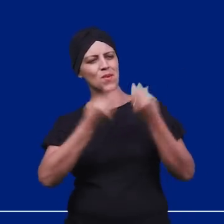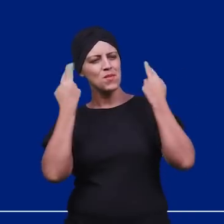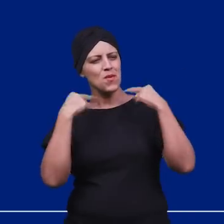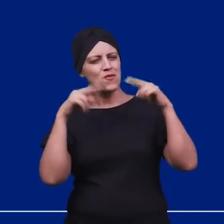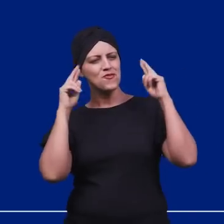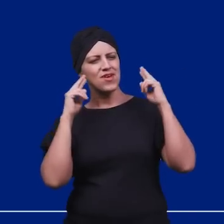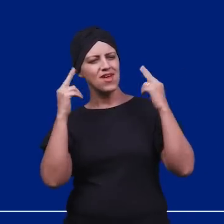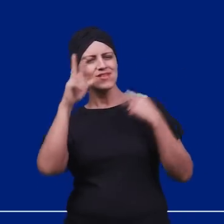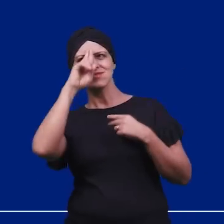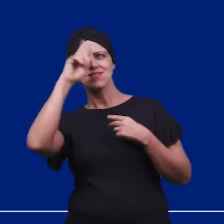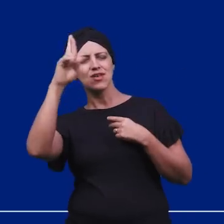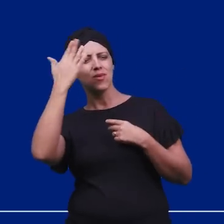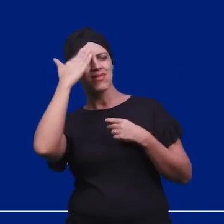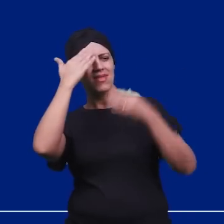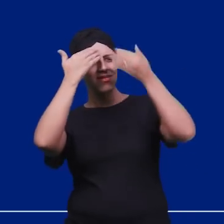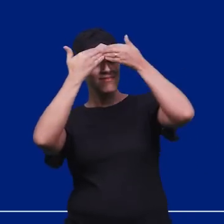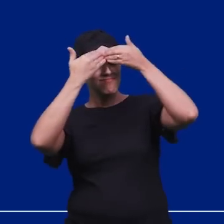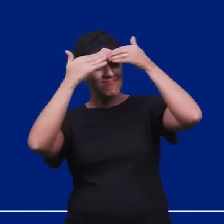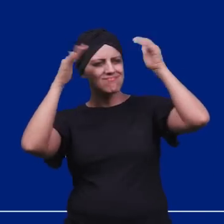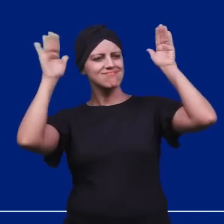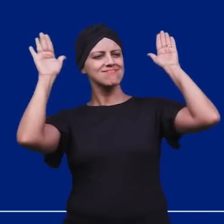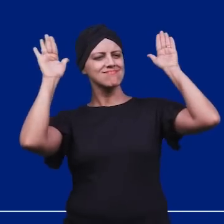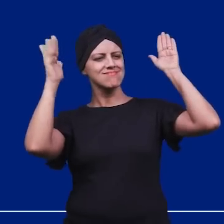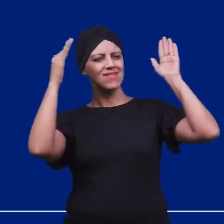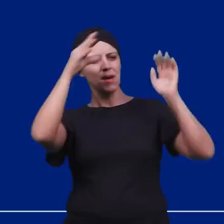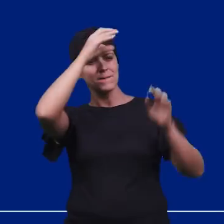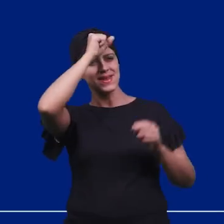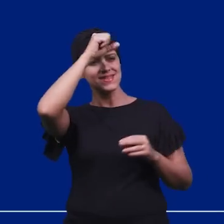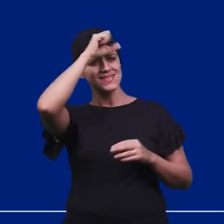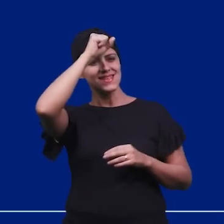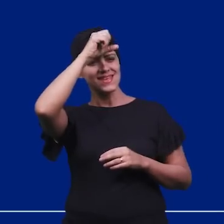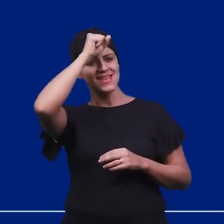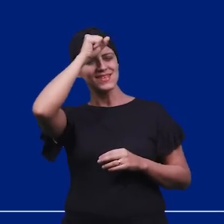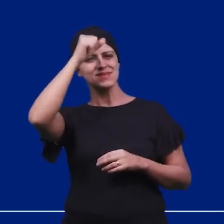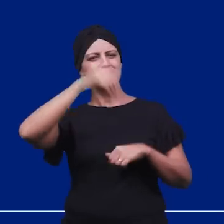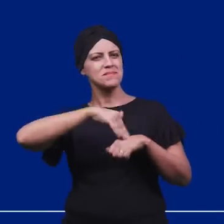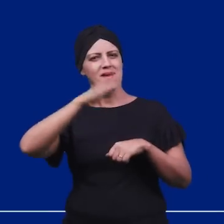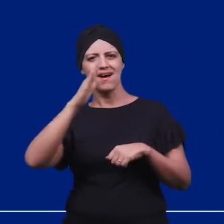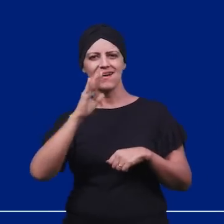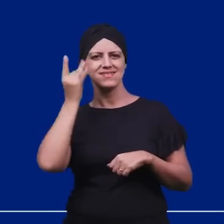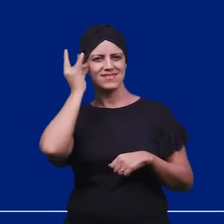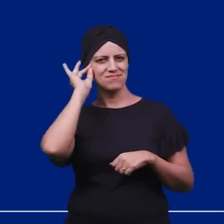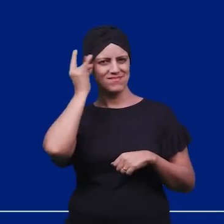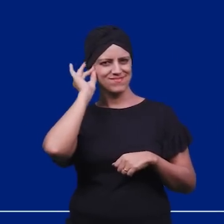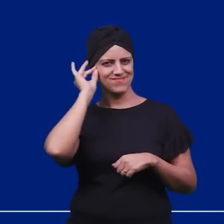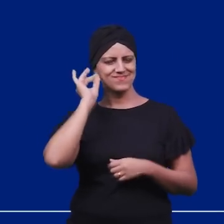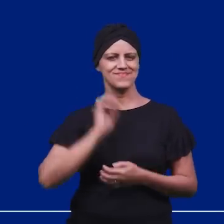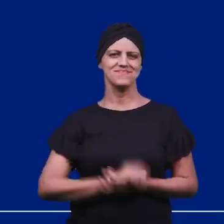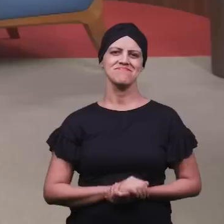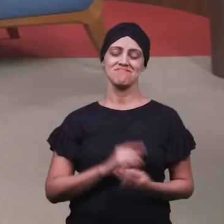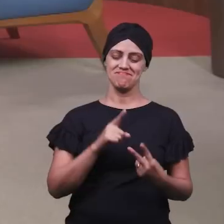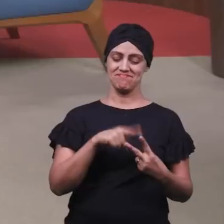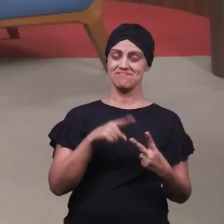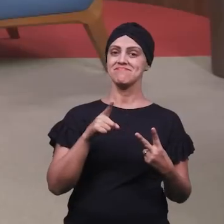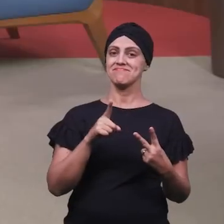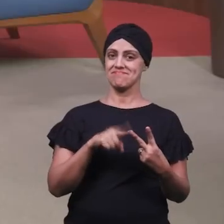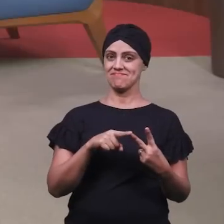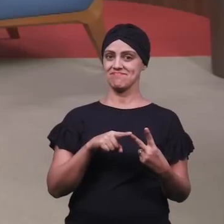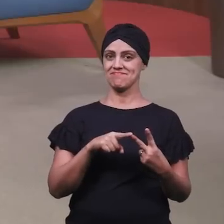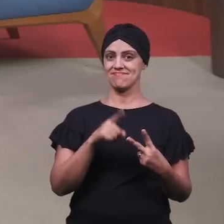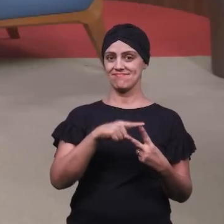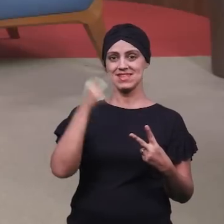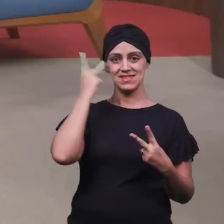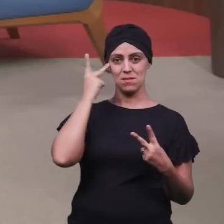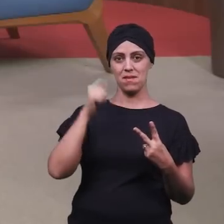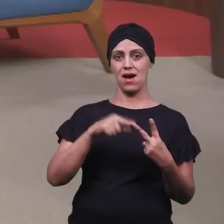dando mais entendimento e abrindo meus olhos espirituais. Essas mensagens foram enviadas